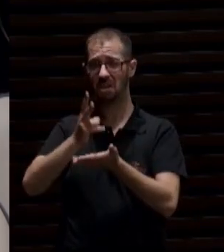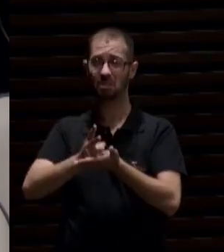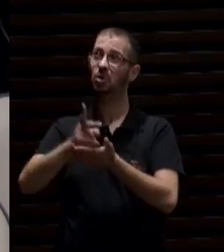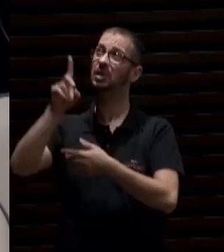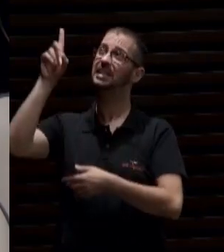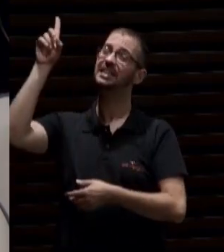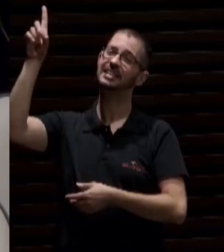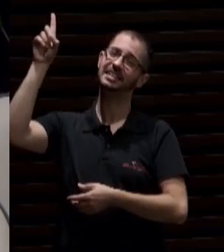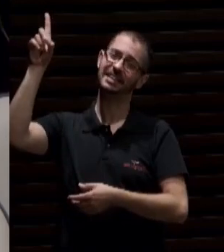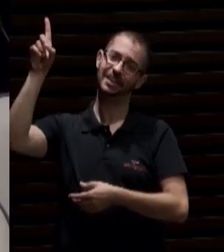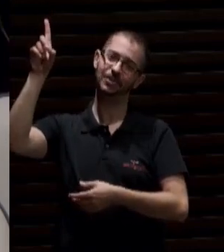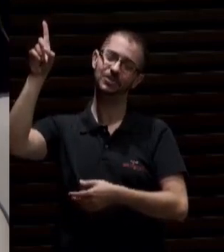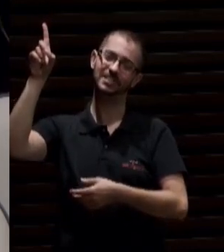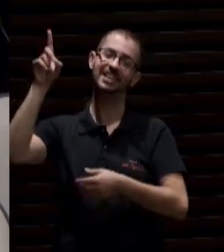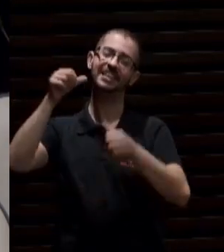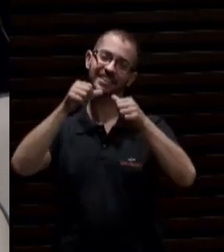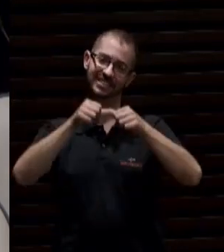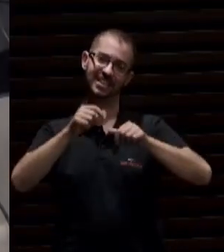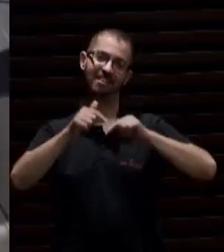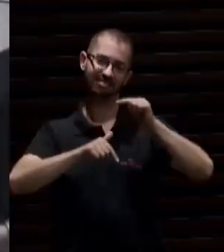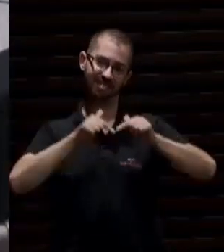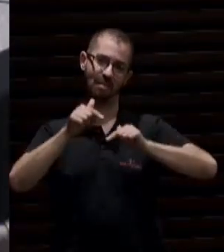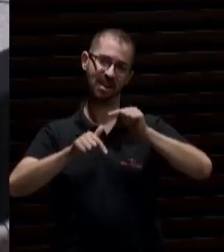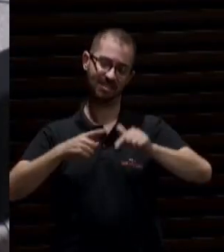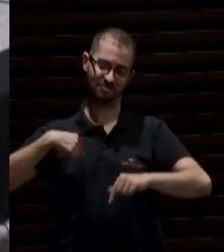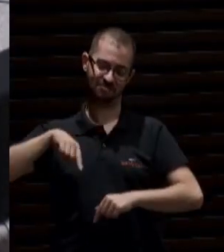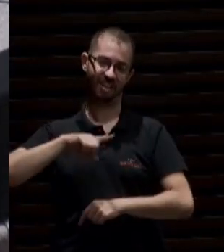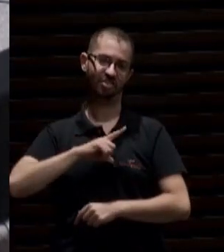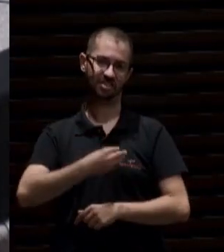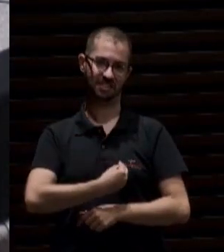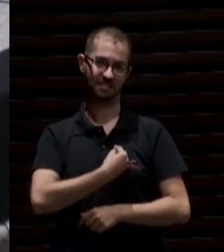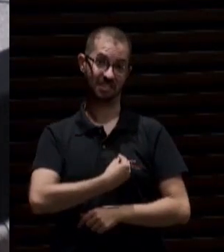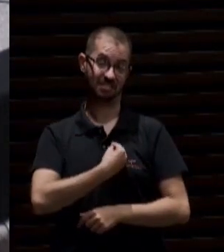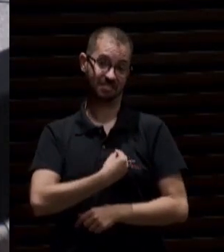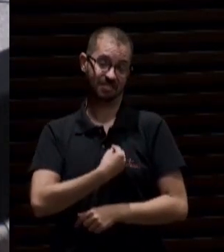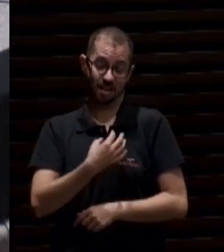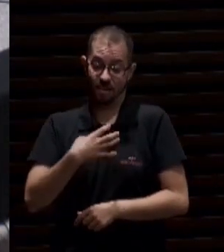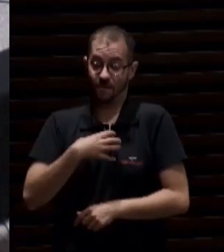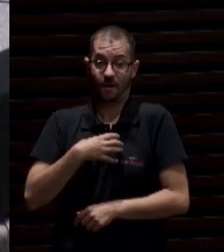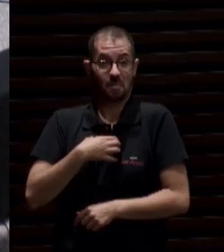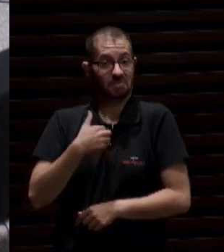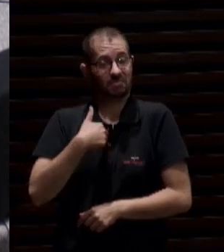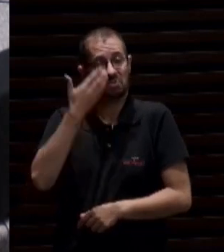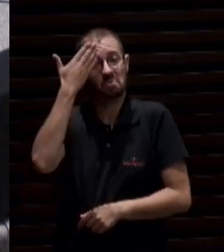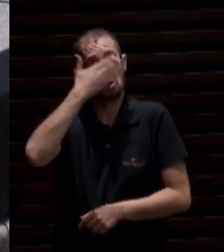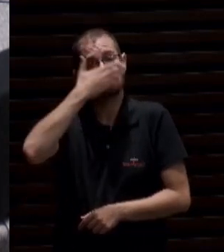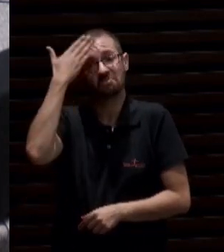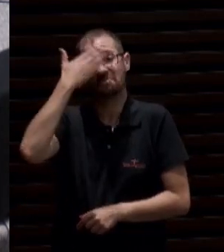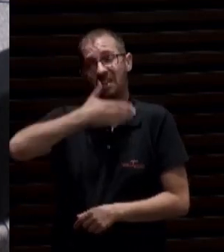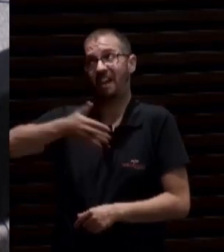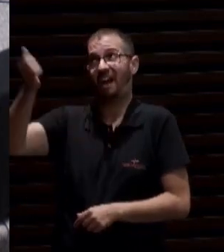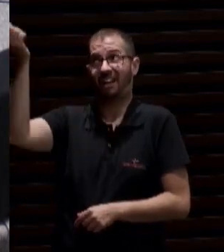Deus, porém, está trabalhando. De alguma forma misteriosa que nós não conseguimos enxergar, a graça